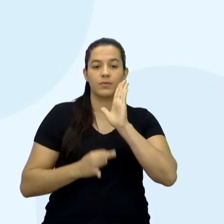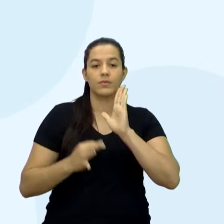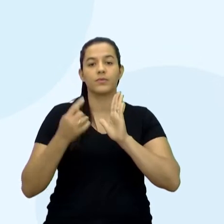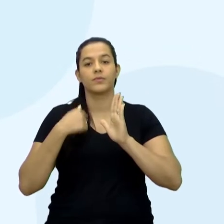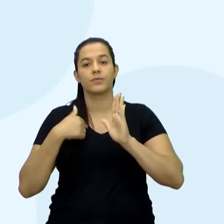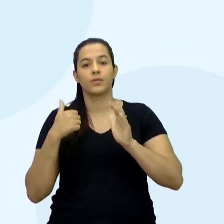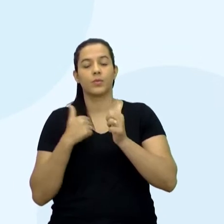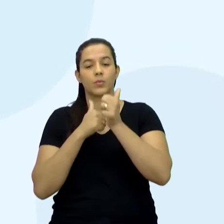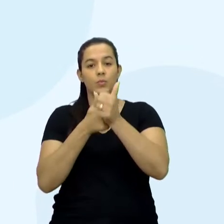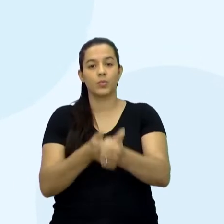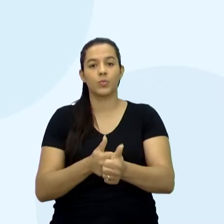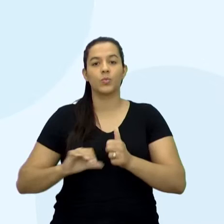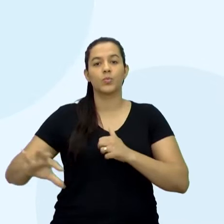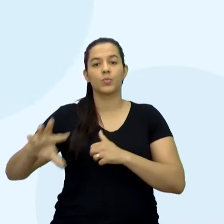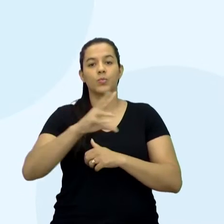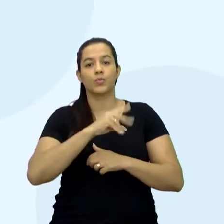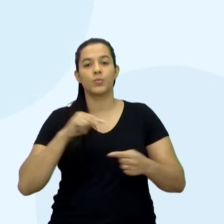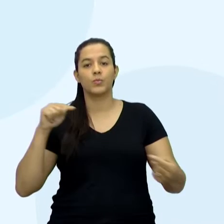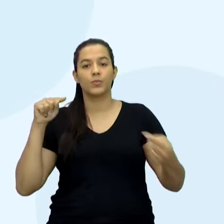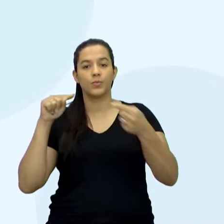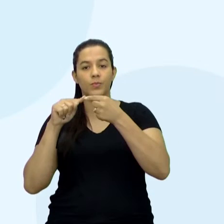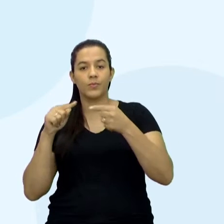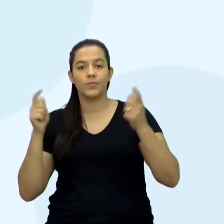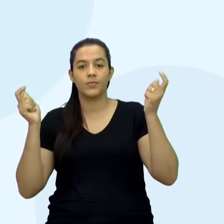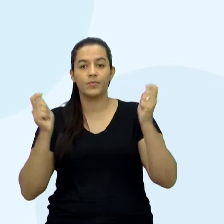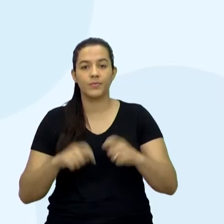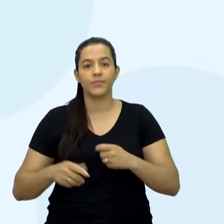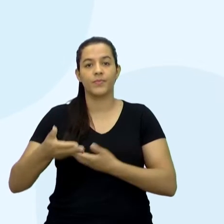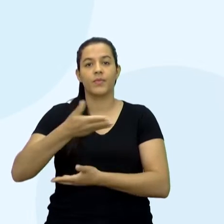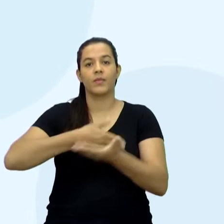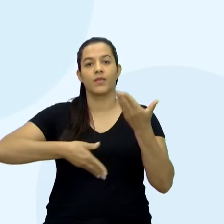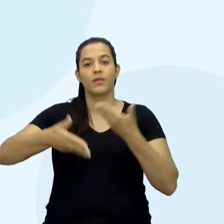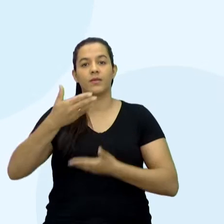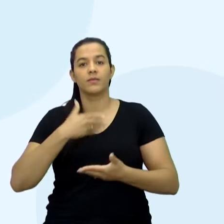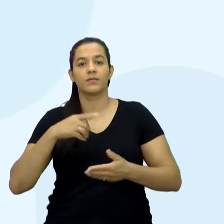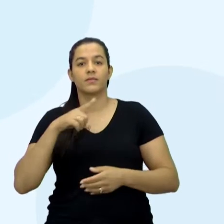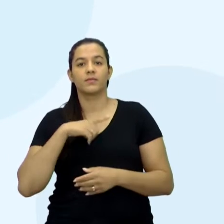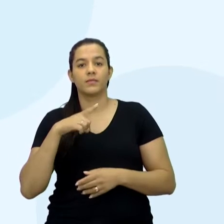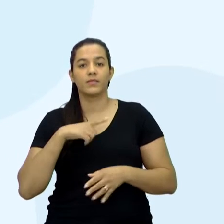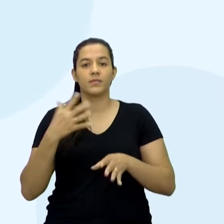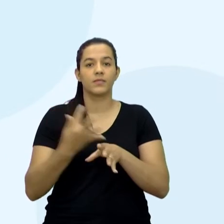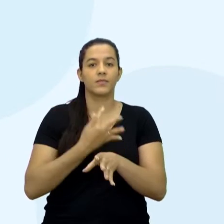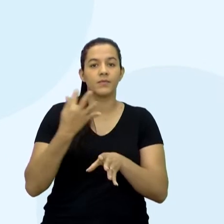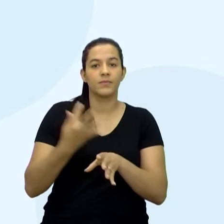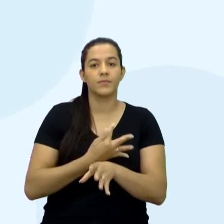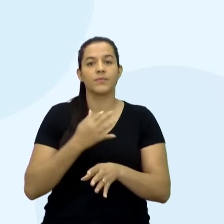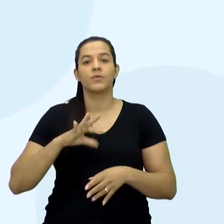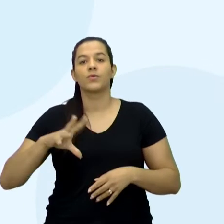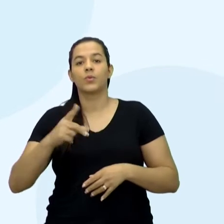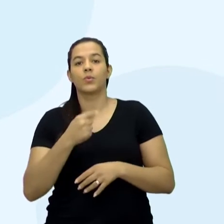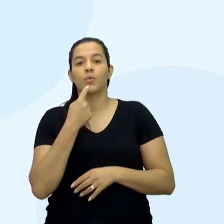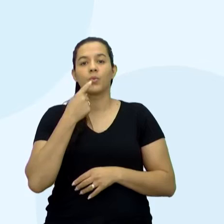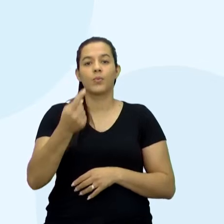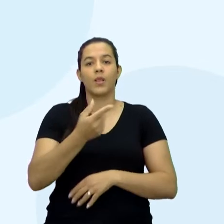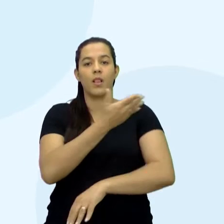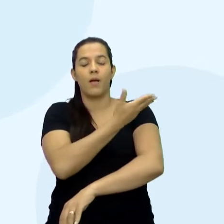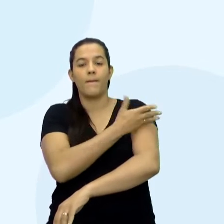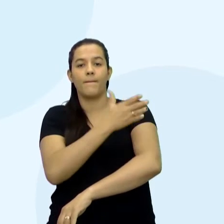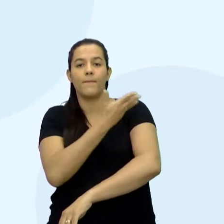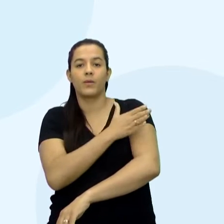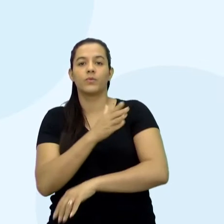esse veículo, ele gerou alguma intolerância e preconceito quando dada